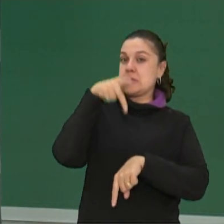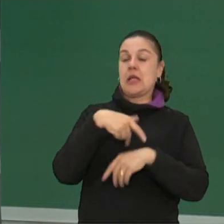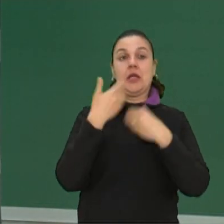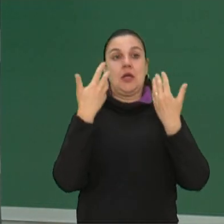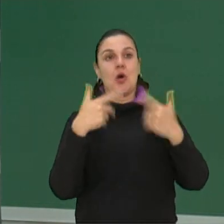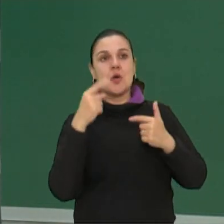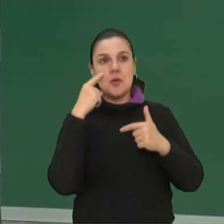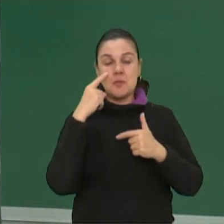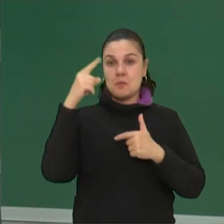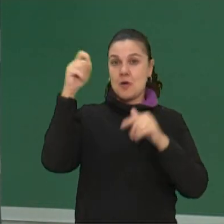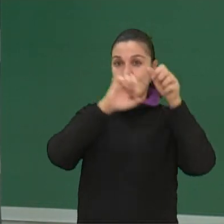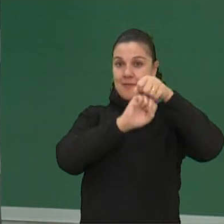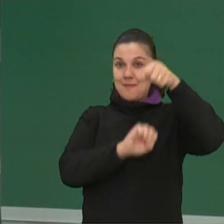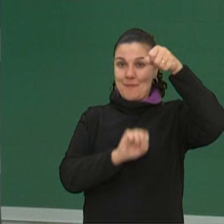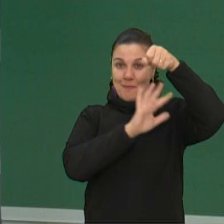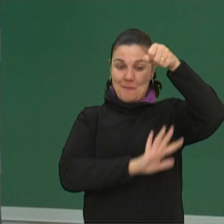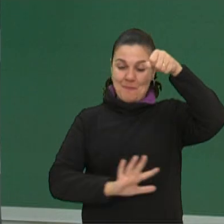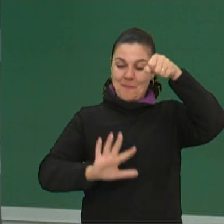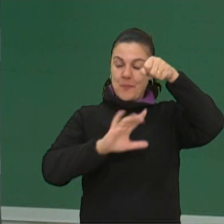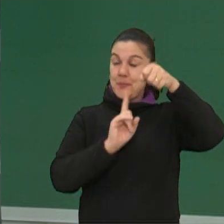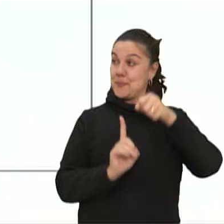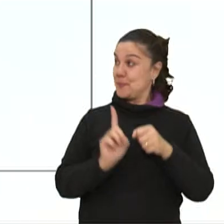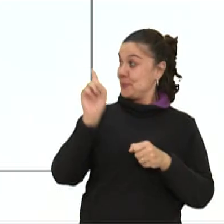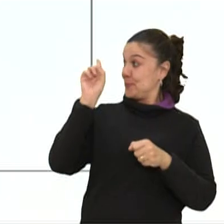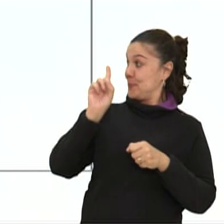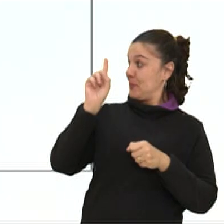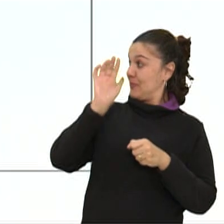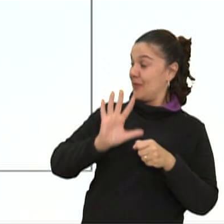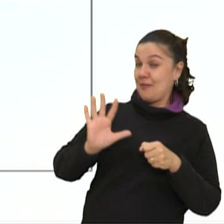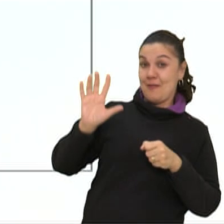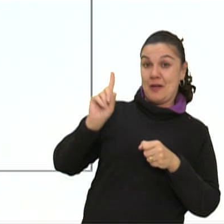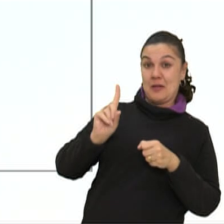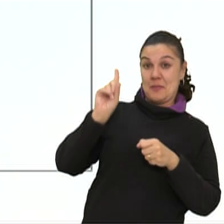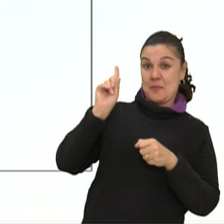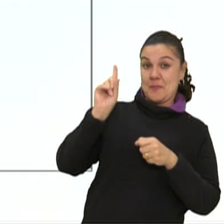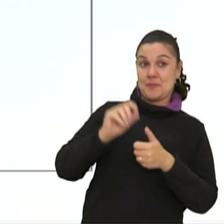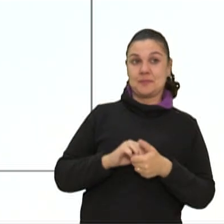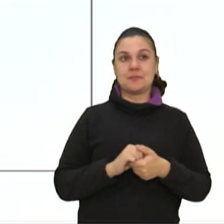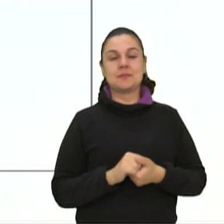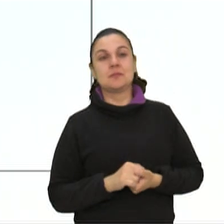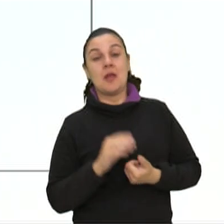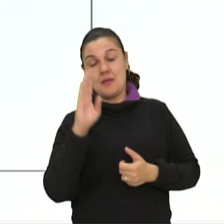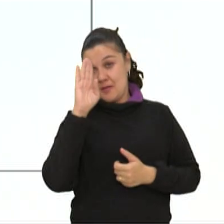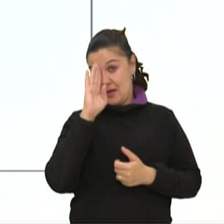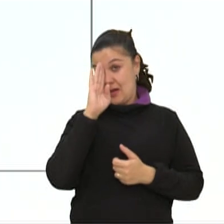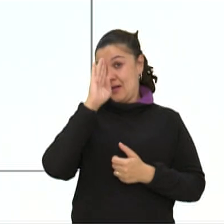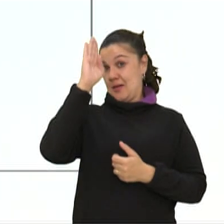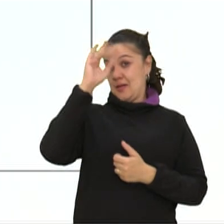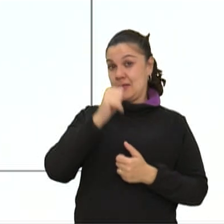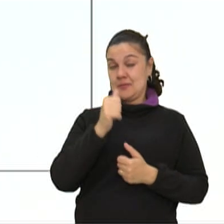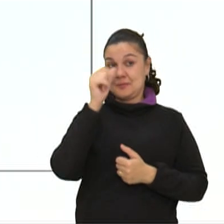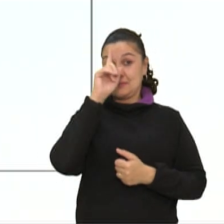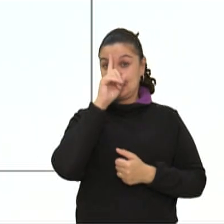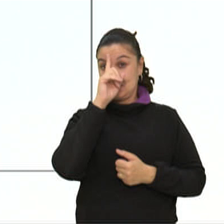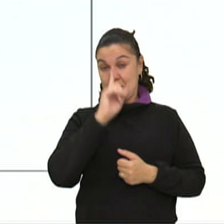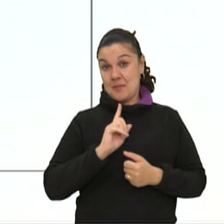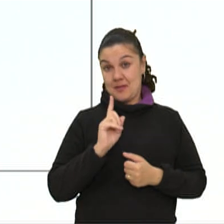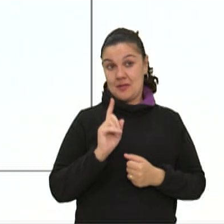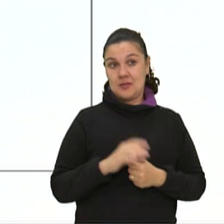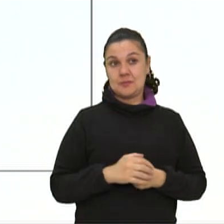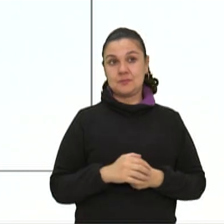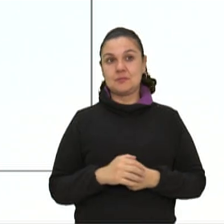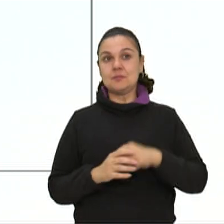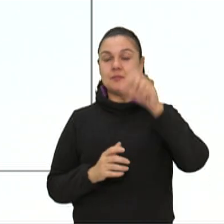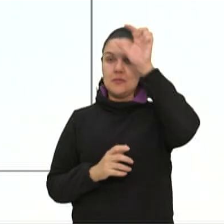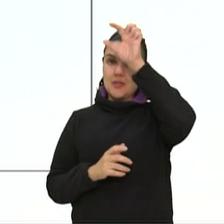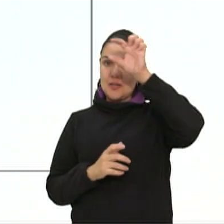teu mapinha, na pontinha de cima dessa área em amarelo, que é a região mineradora principal, está destacada em amarelo, você tem